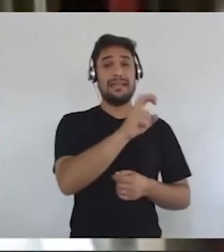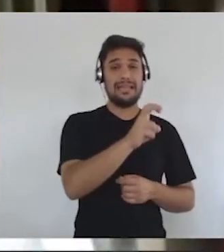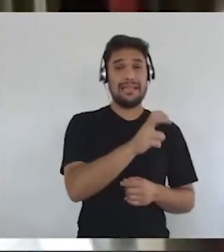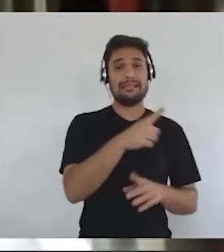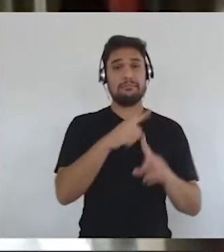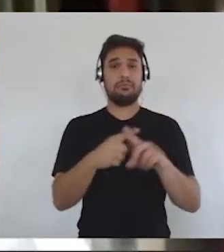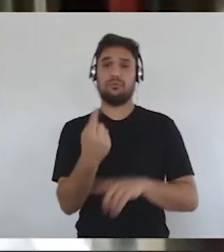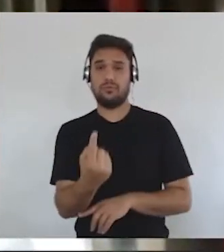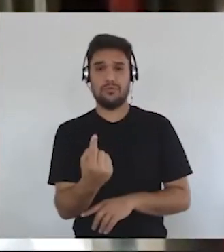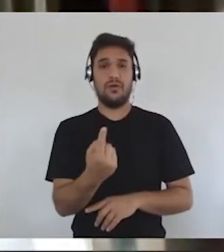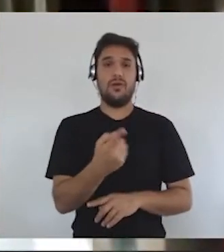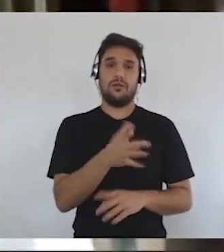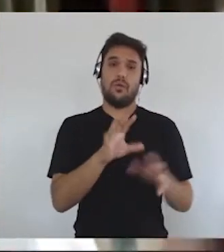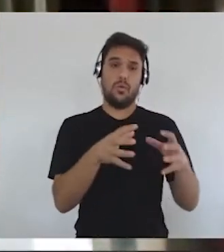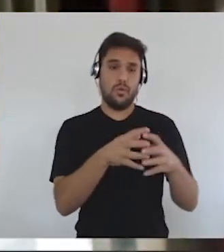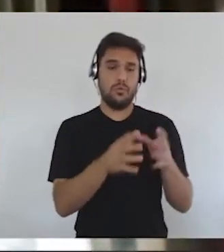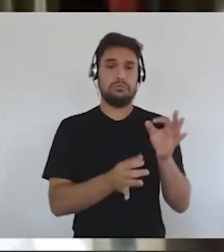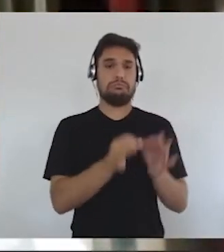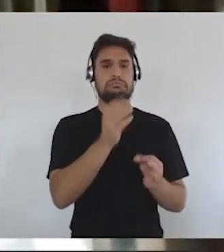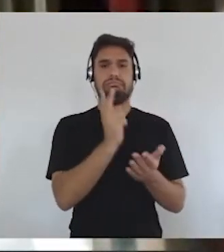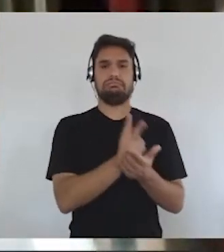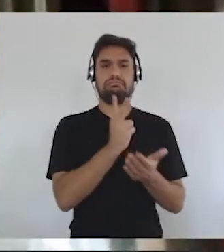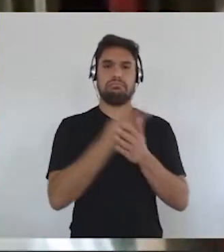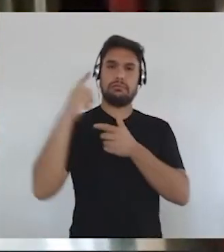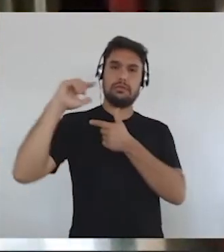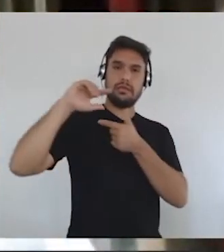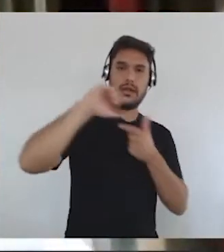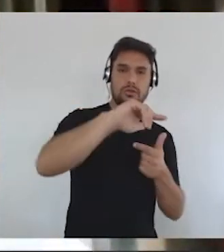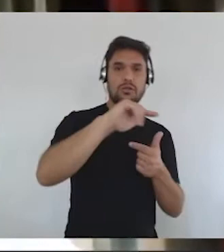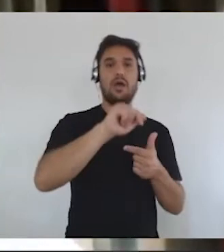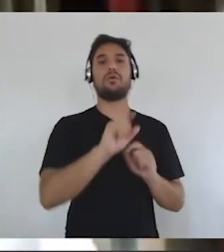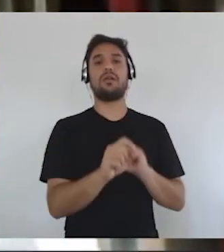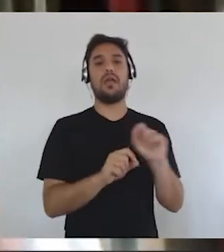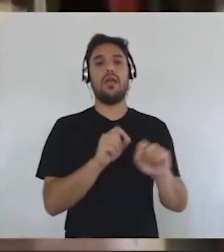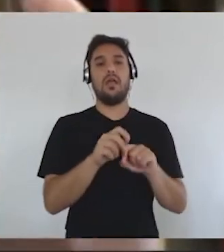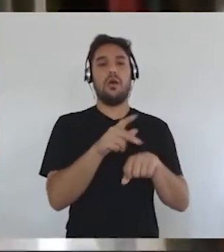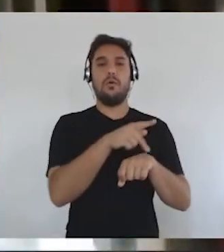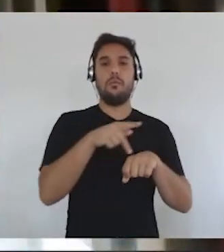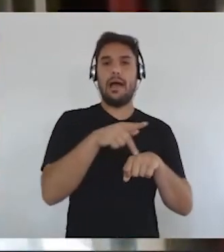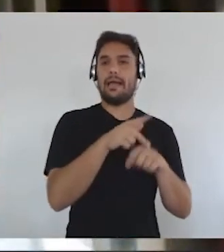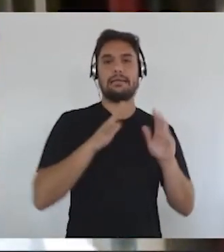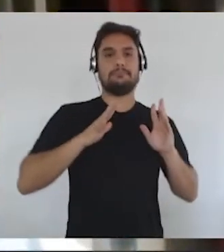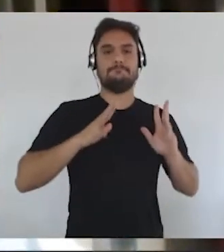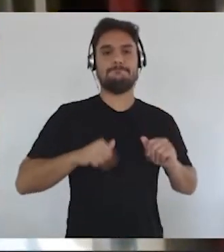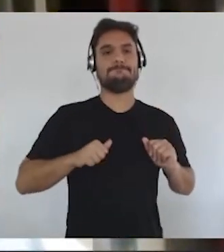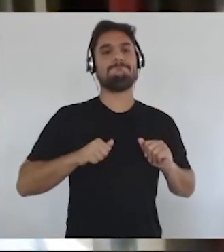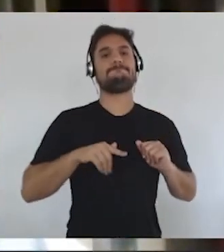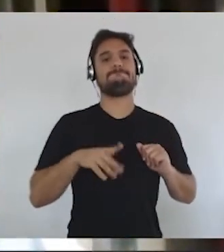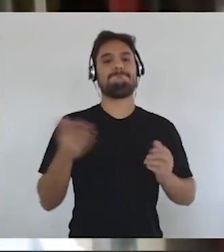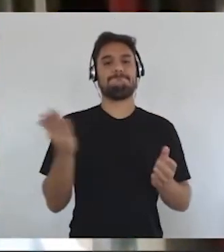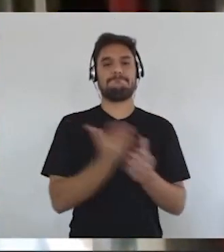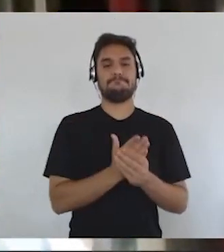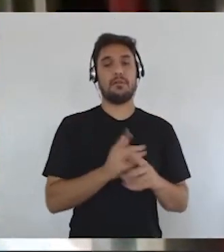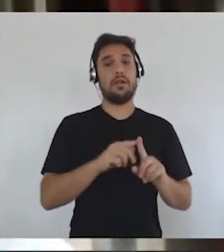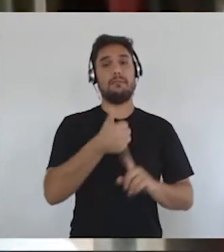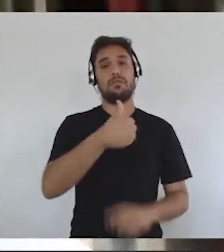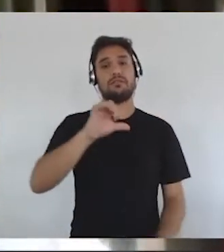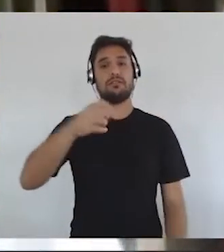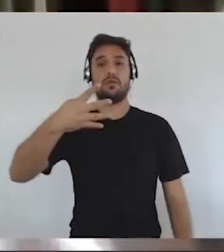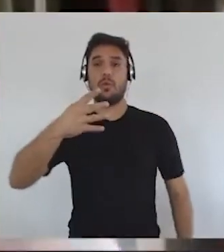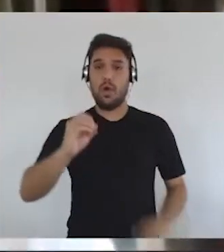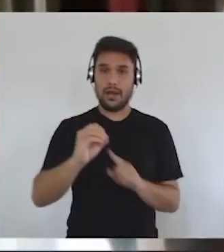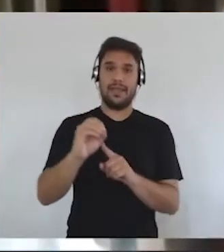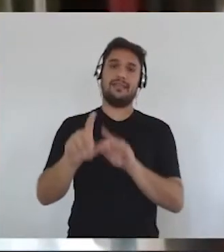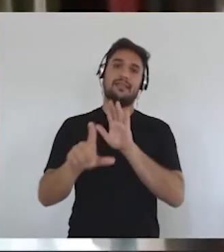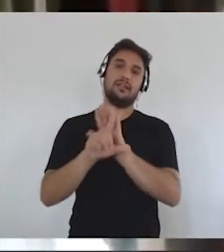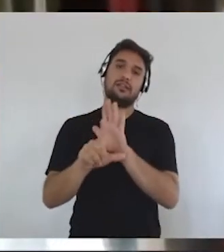15-1. A corte se manteve um tribunal tradicionalíssimo, no sentido que a imunidade do Estado é praticamente absoluta. Uma obra de direito nacional da década de 40